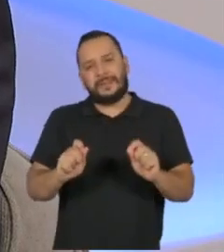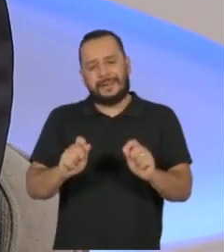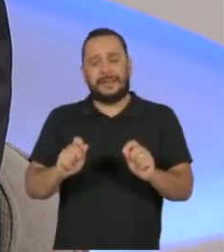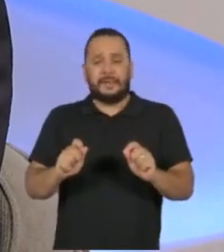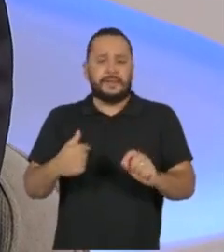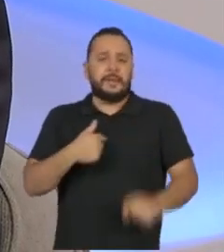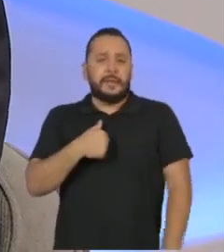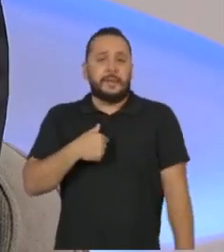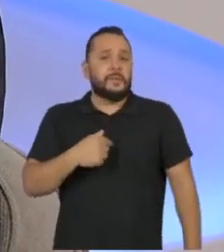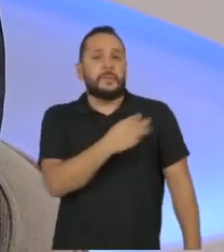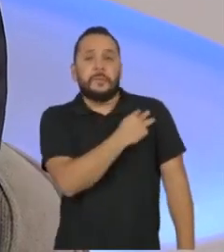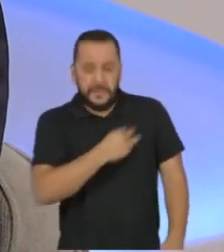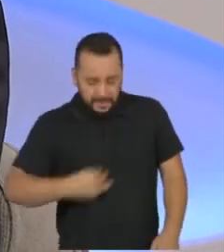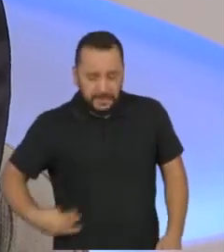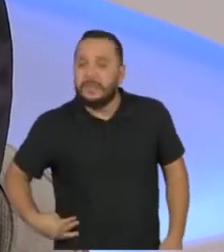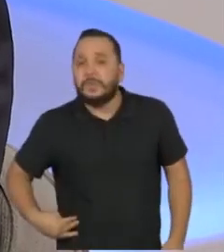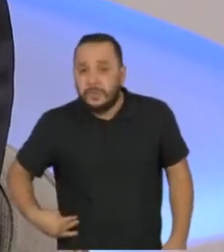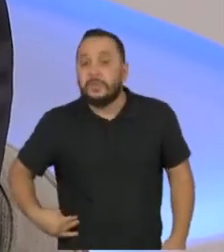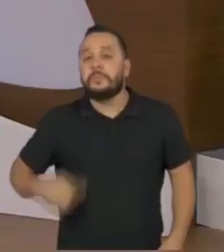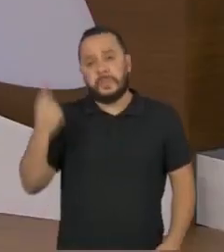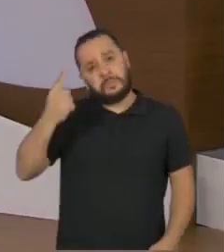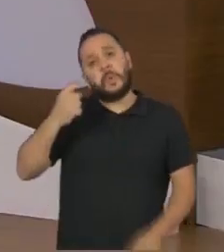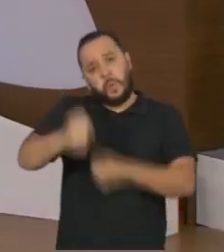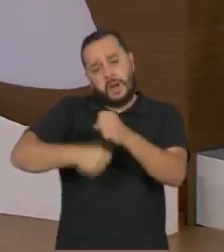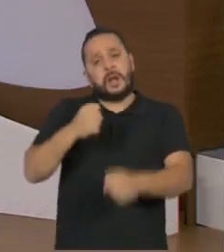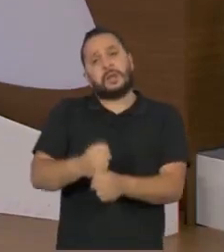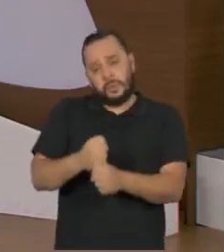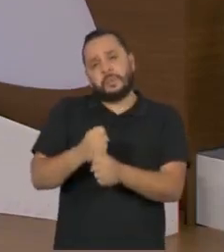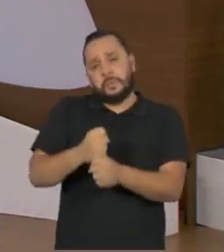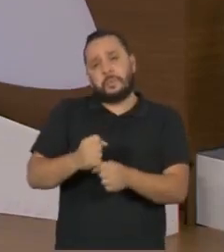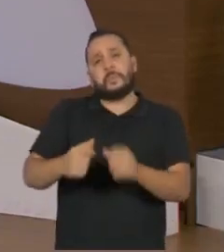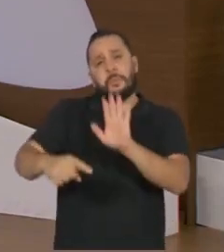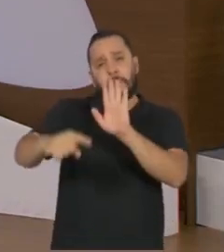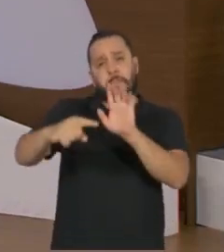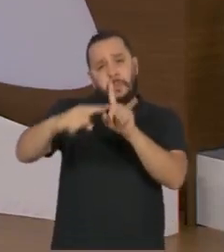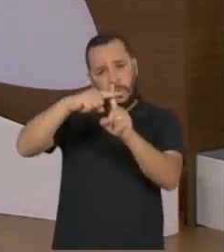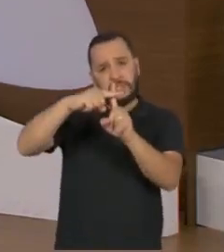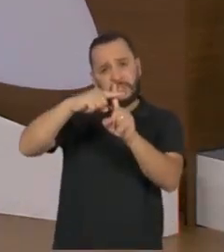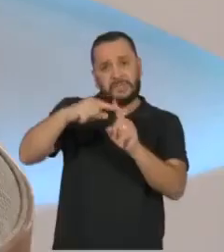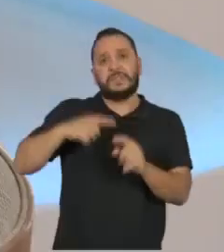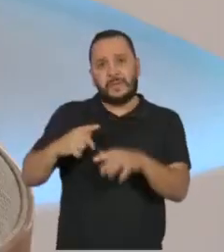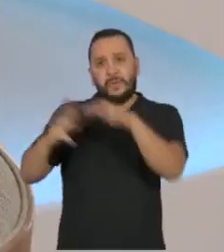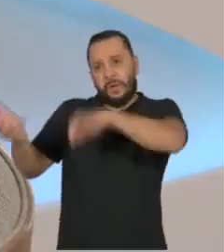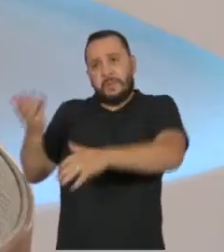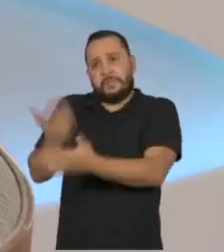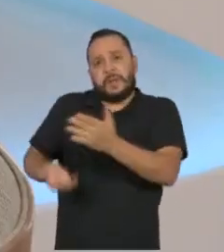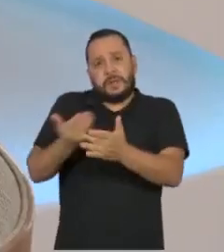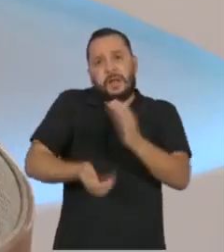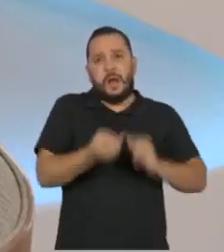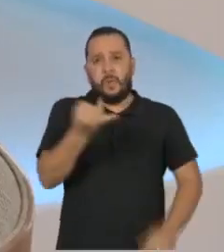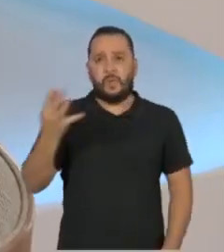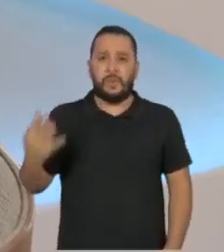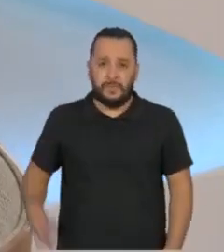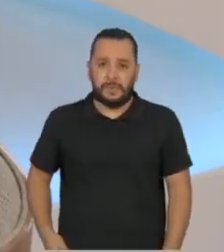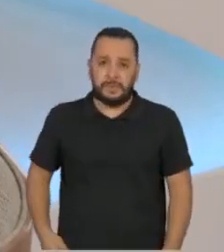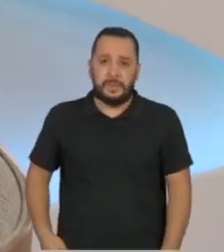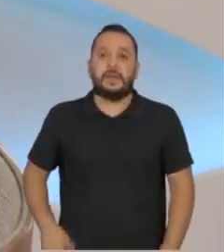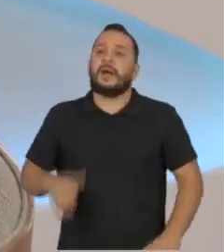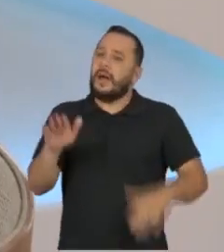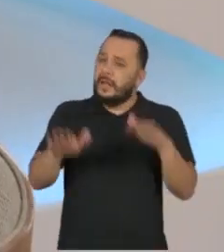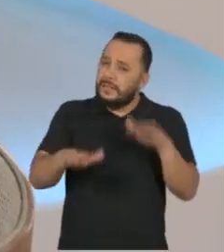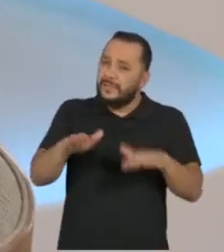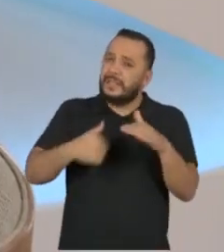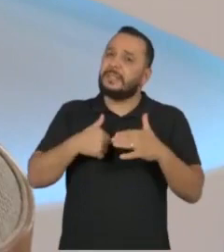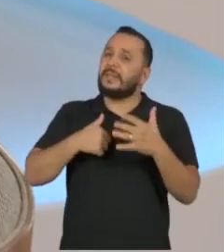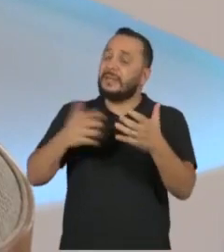que seu primeiro ano no Planalto foi positivo, apesar de algumas derrotas no Congresso. Nem sempre o que se pretende, tudo que se